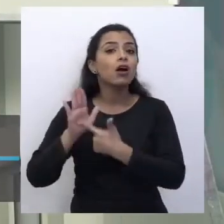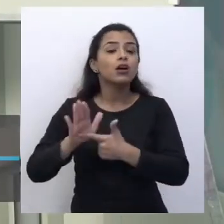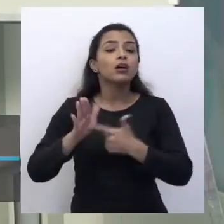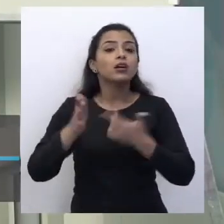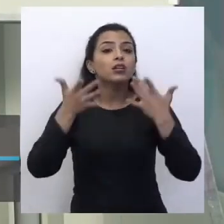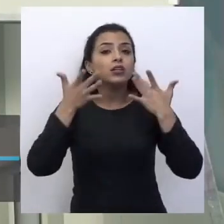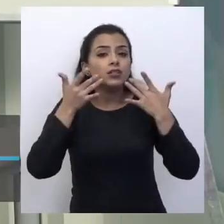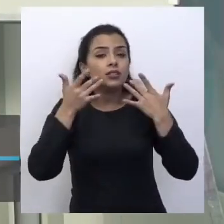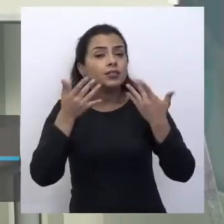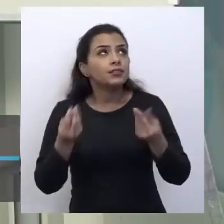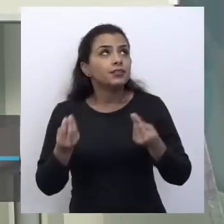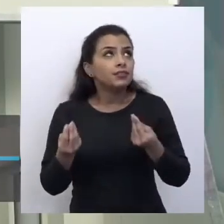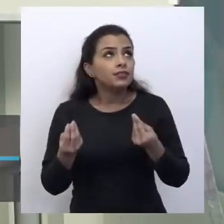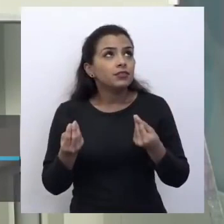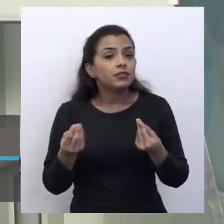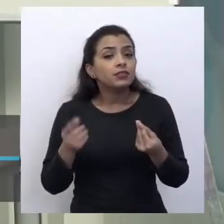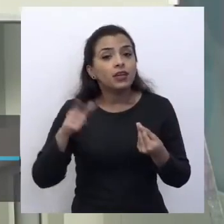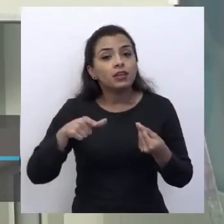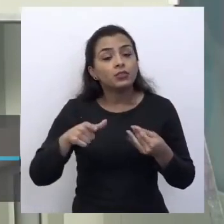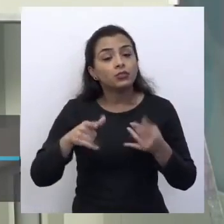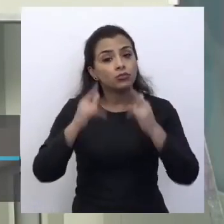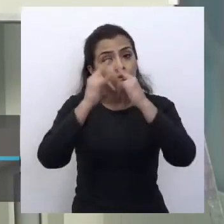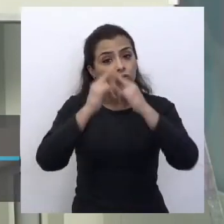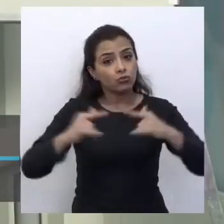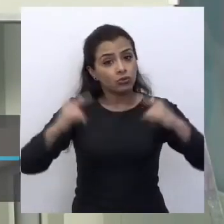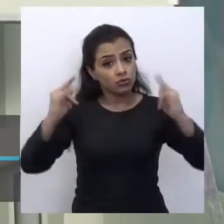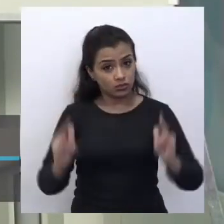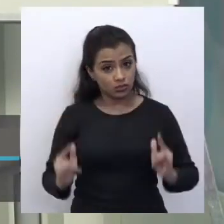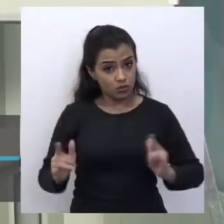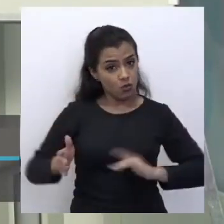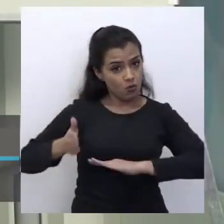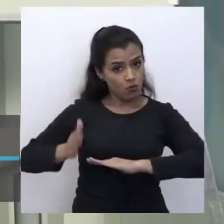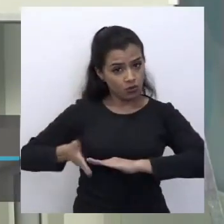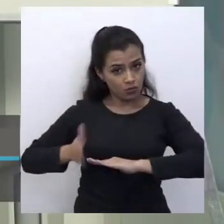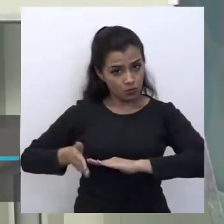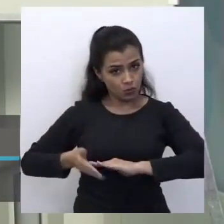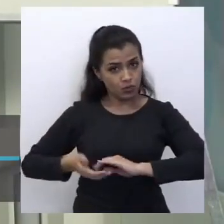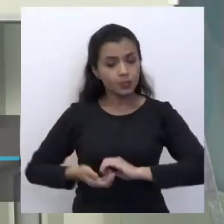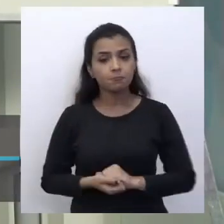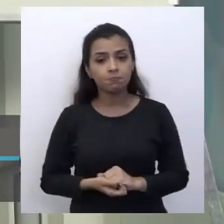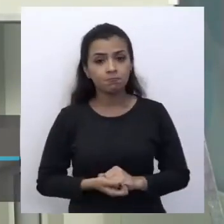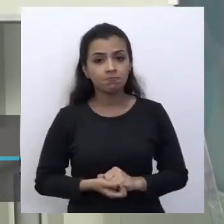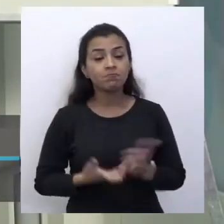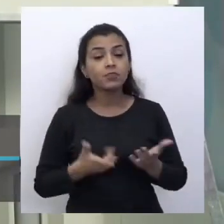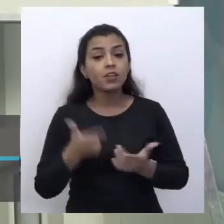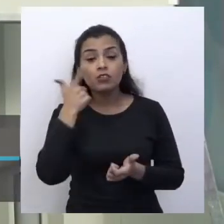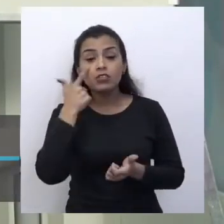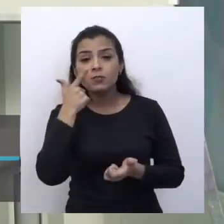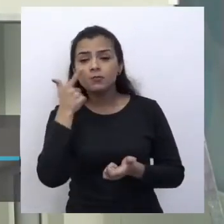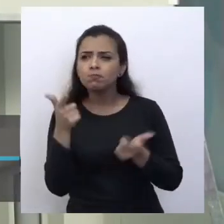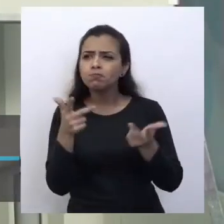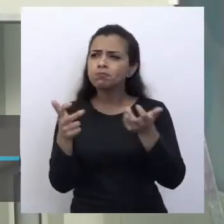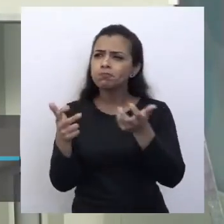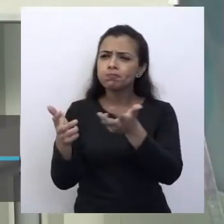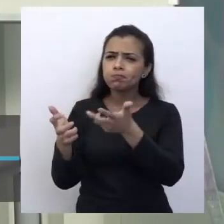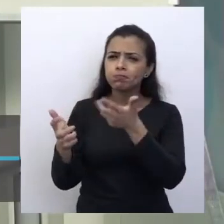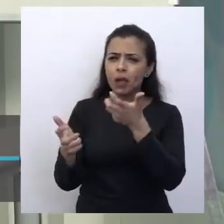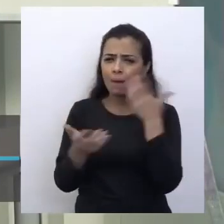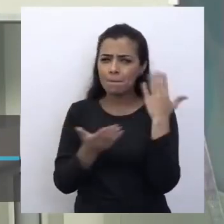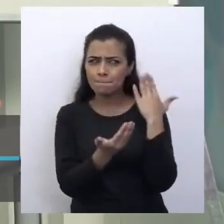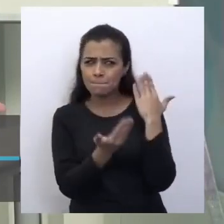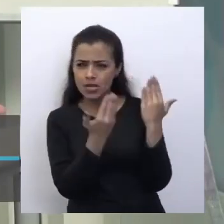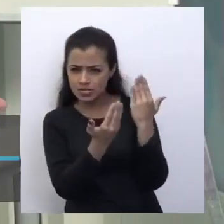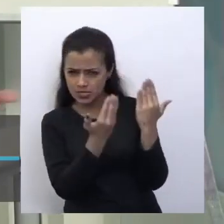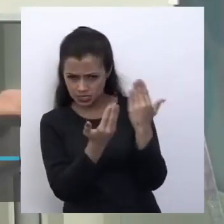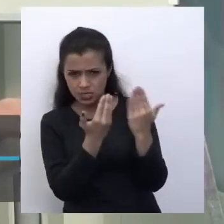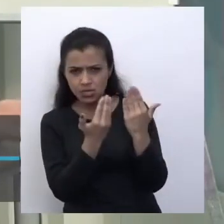assim, é um circo contemporâneo. Então, eu quero que vocês observem os elementos. Vamos ver se é parecido com elementos